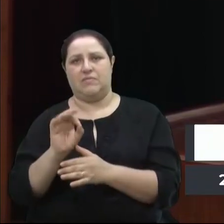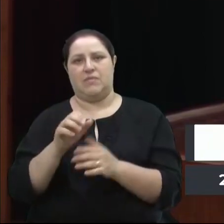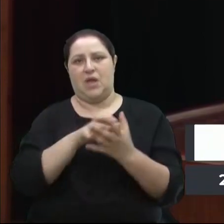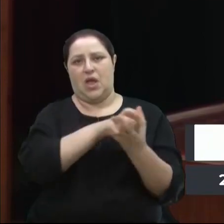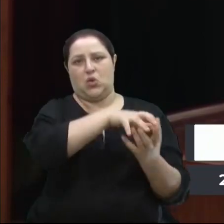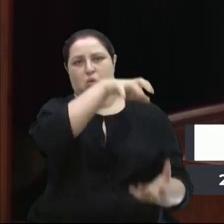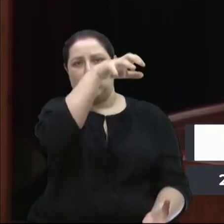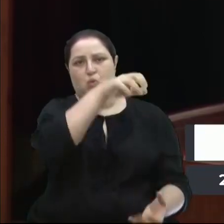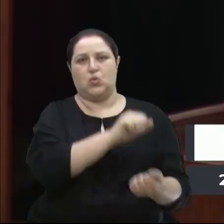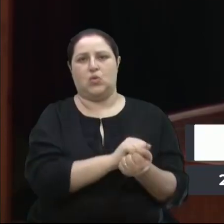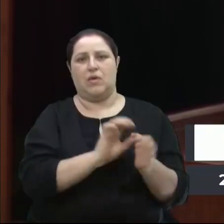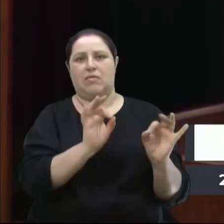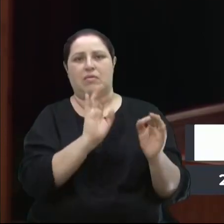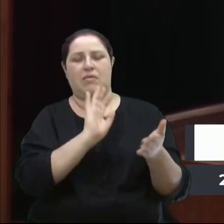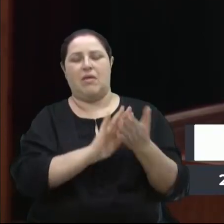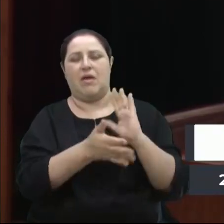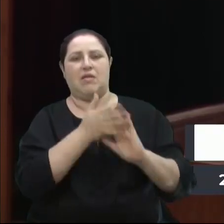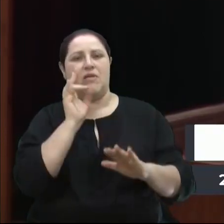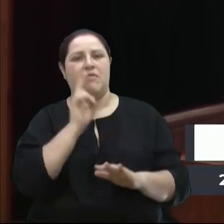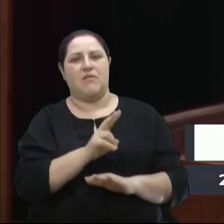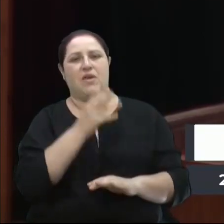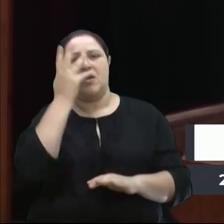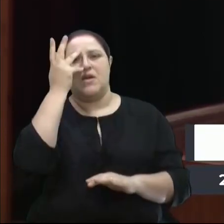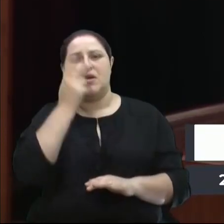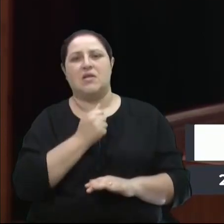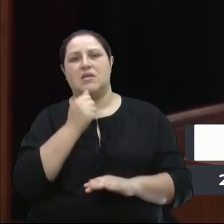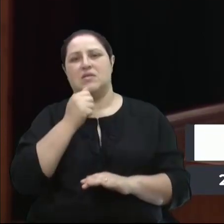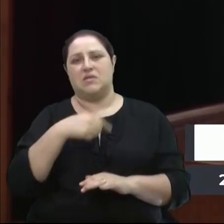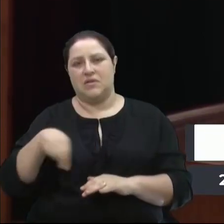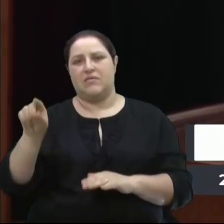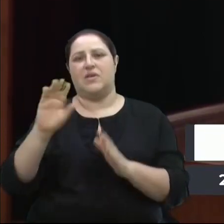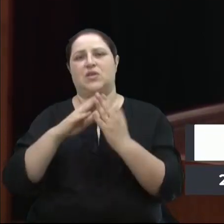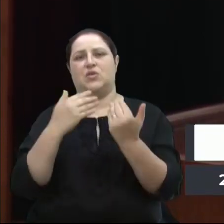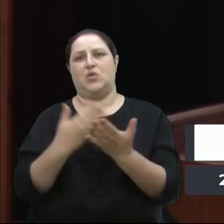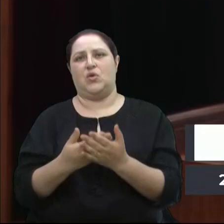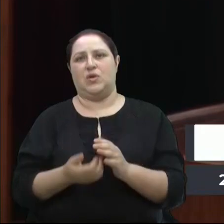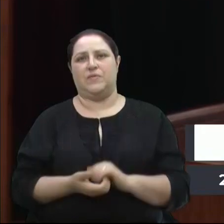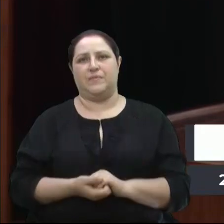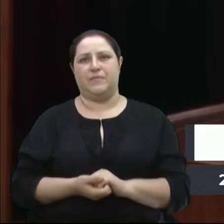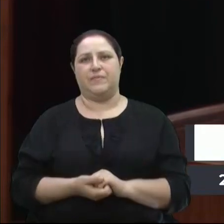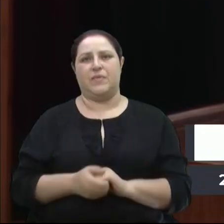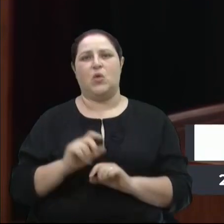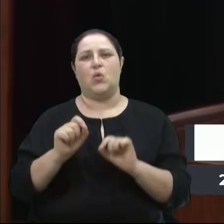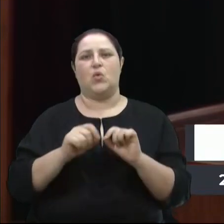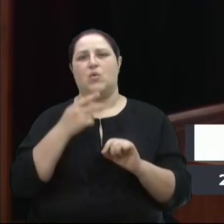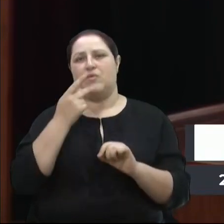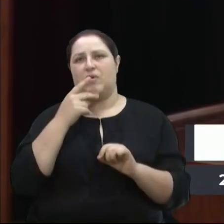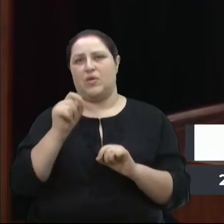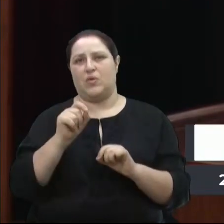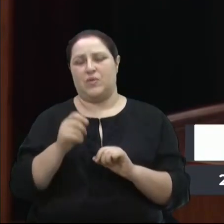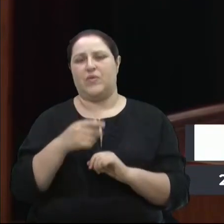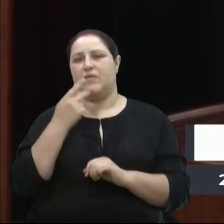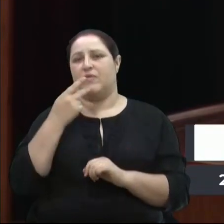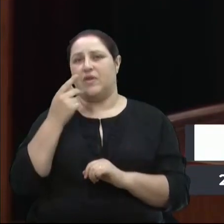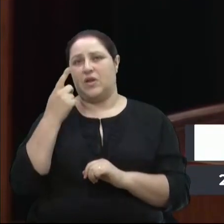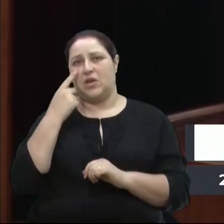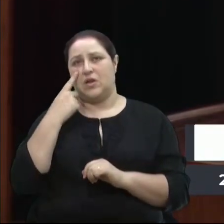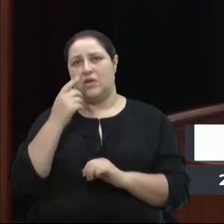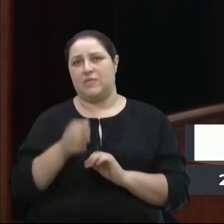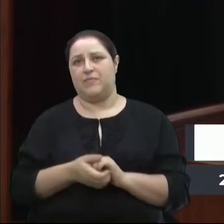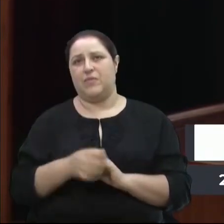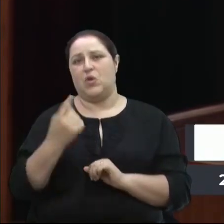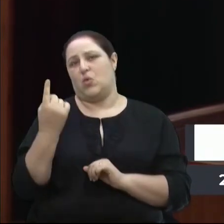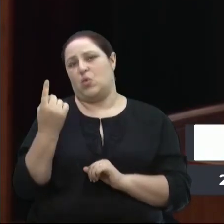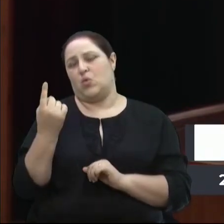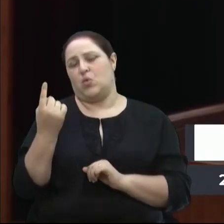adulto, que não tem nada a ver com a criança que está indo para a escola. Né? Onde é que eu quero chegar, gente? Eu vou citar, mas eu vou citar